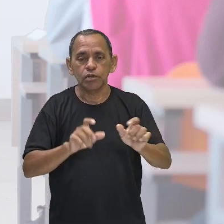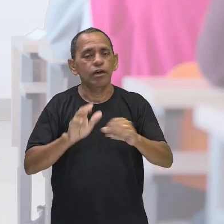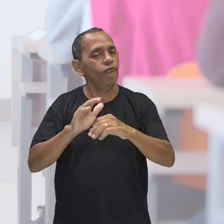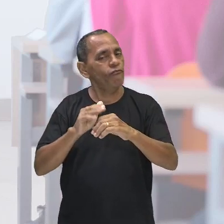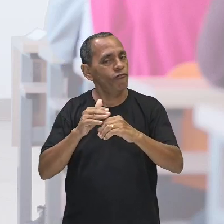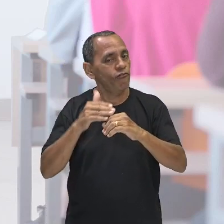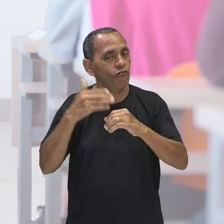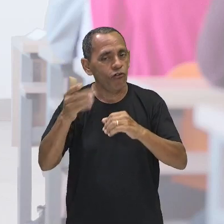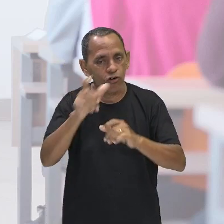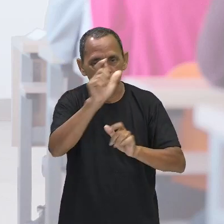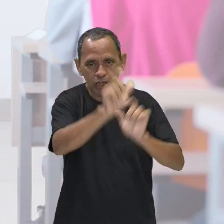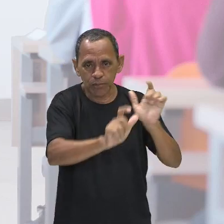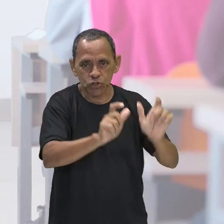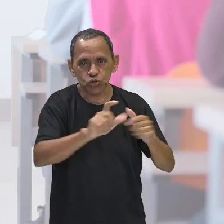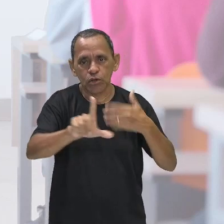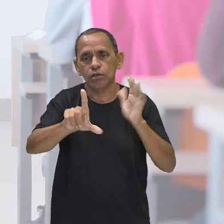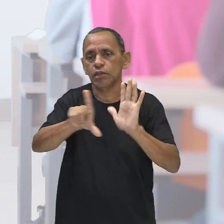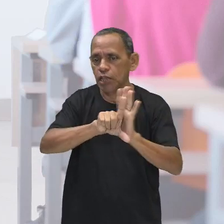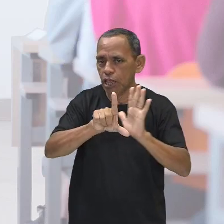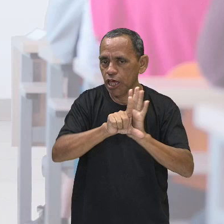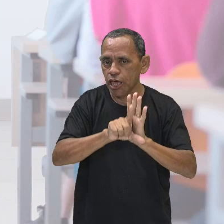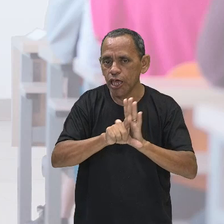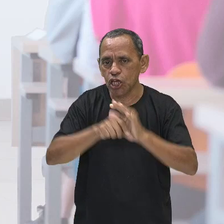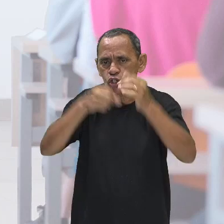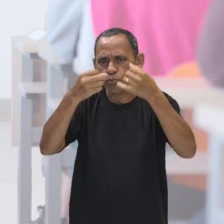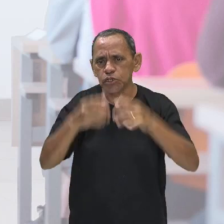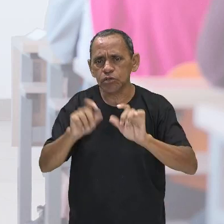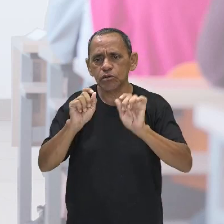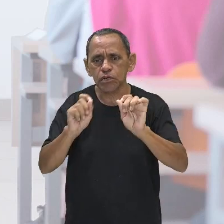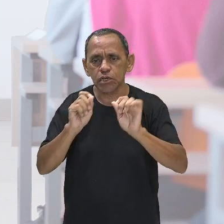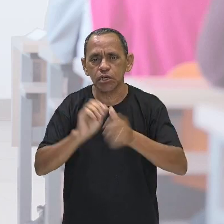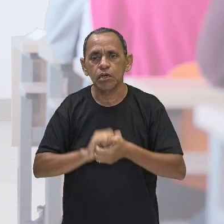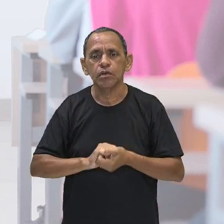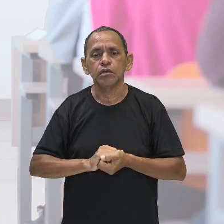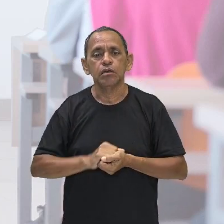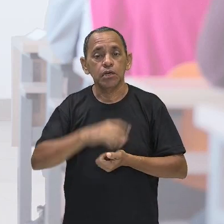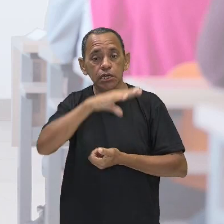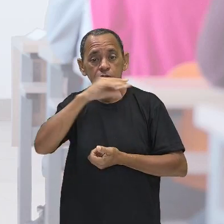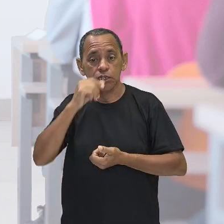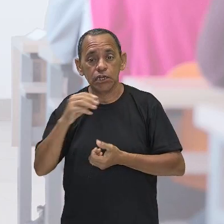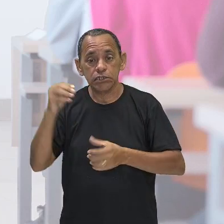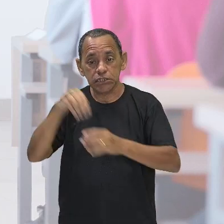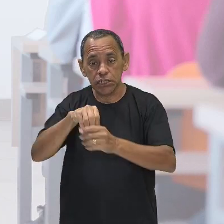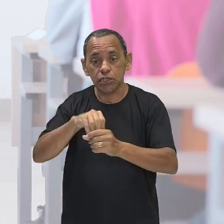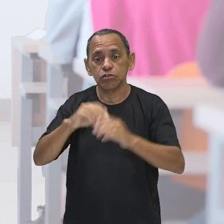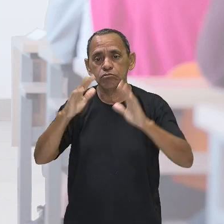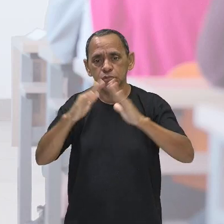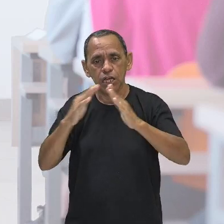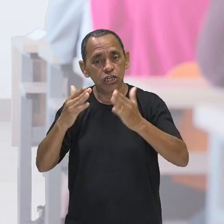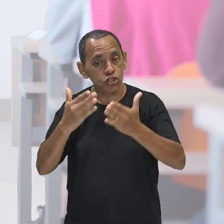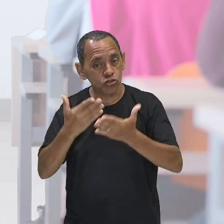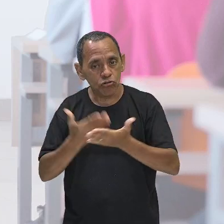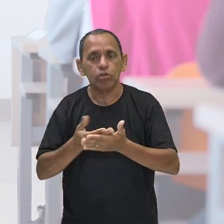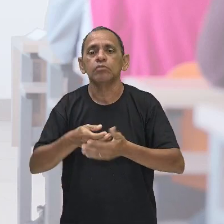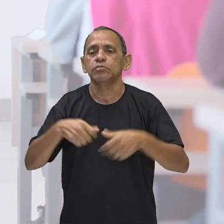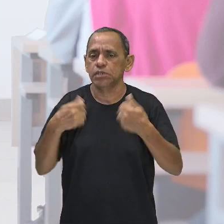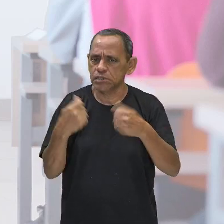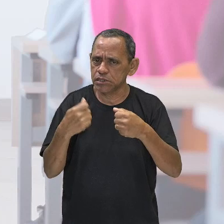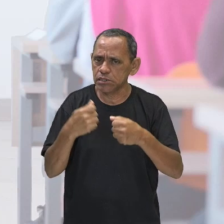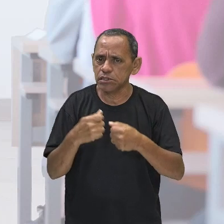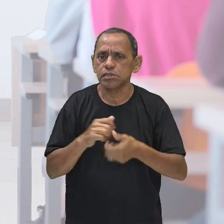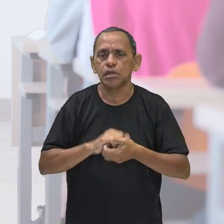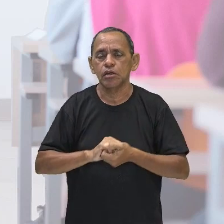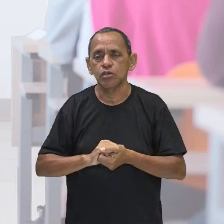ele. A lei diz que a criança tem que ir para a escola e os pais têm que cumprir com isso,